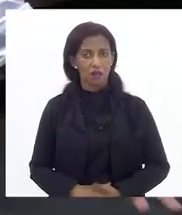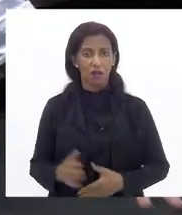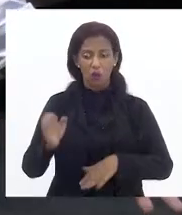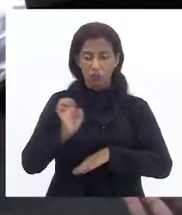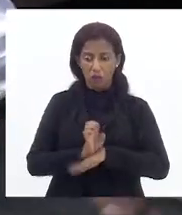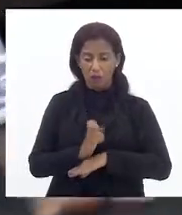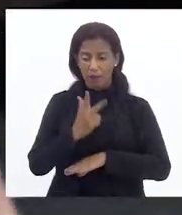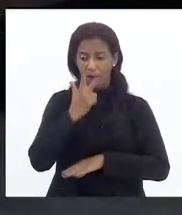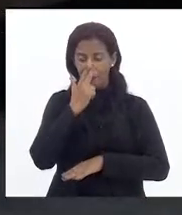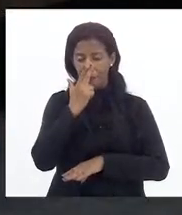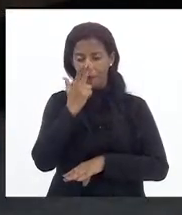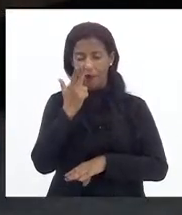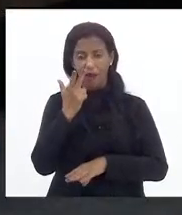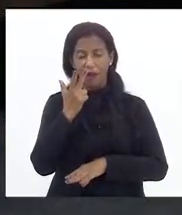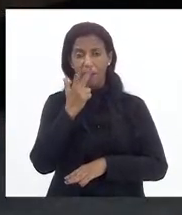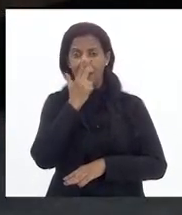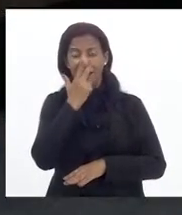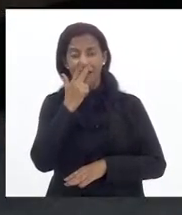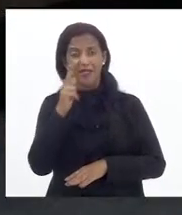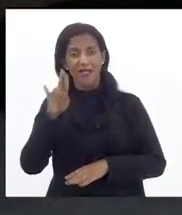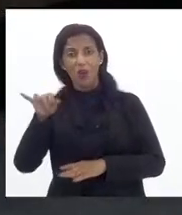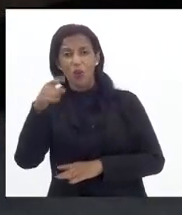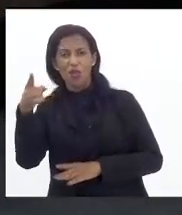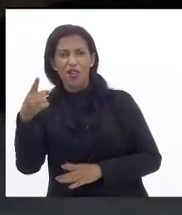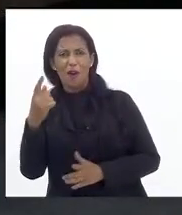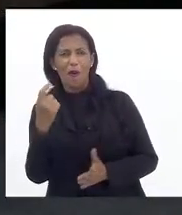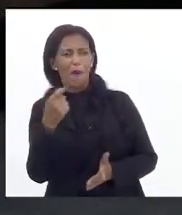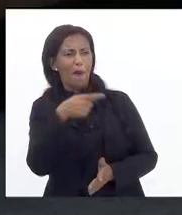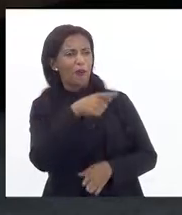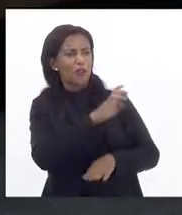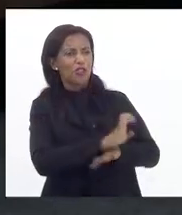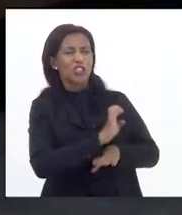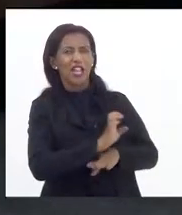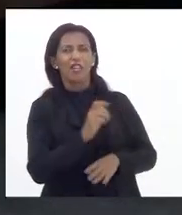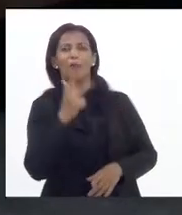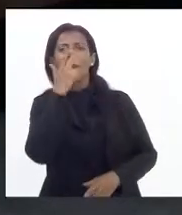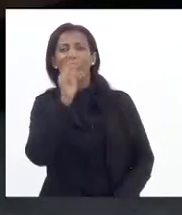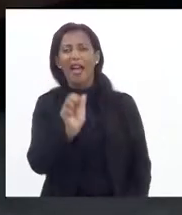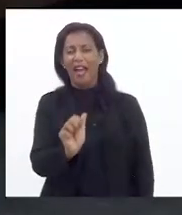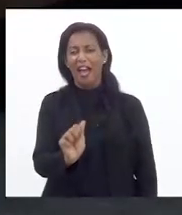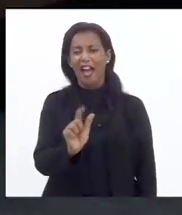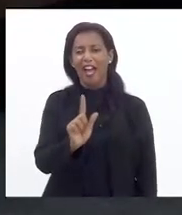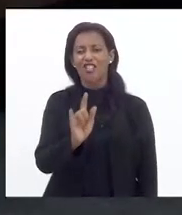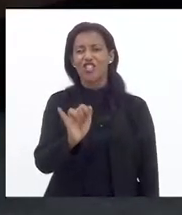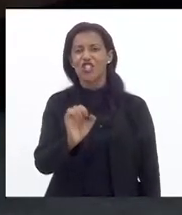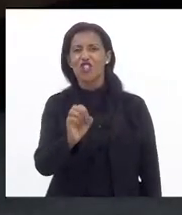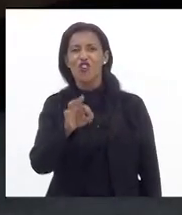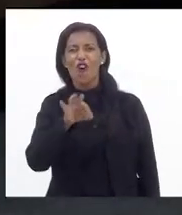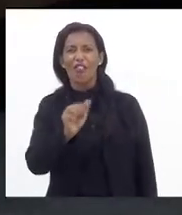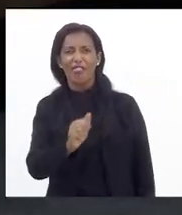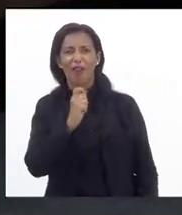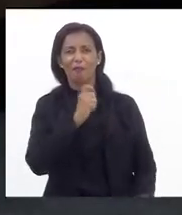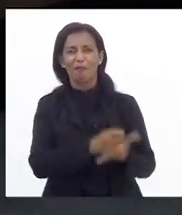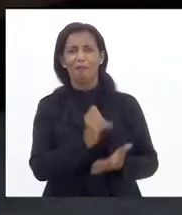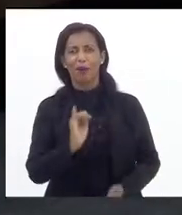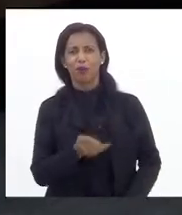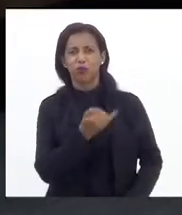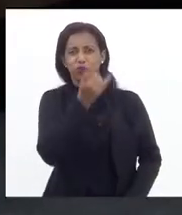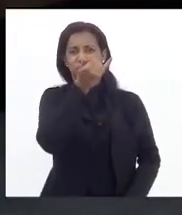estado é tratado a união trata o estado como um agiota eu sei do esforço do secretário de fazenda